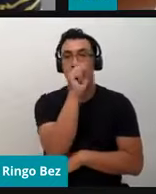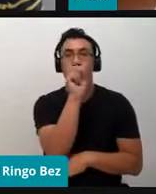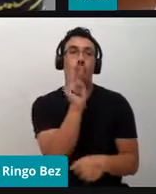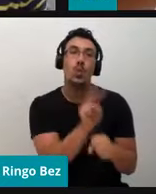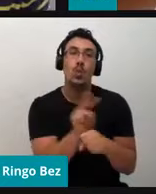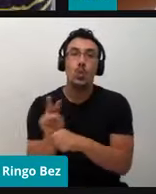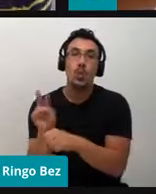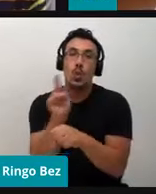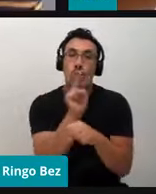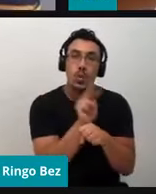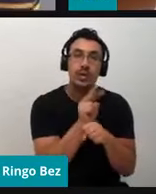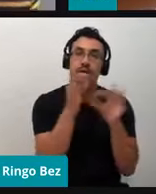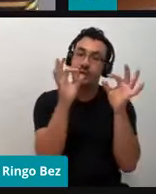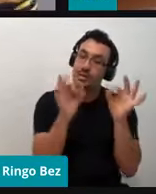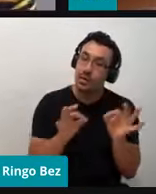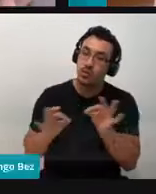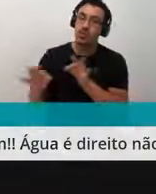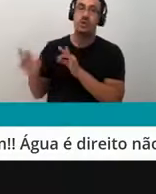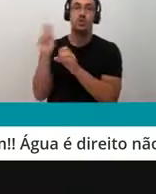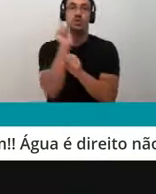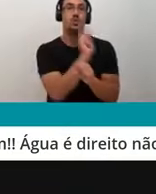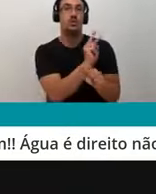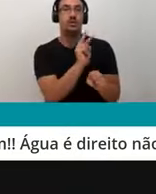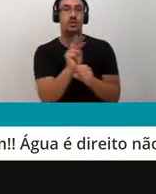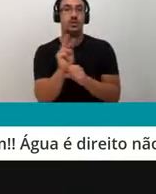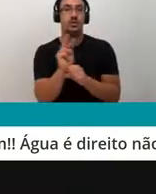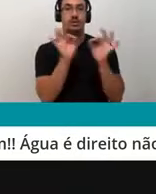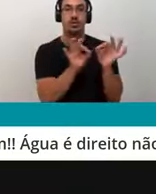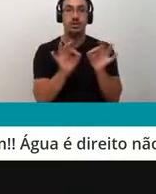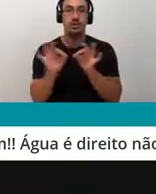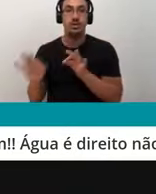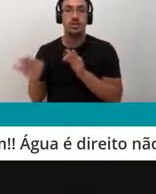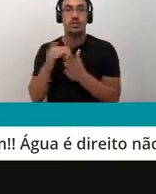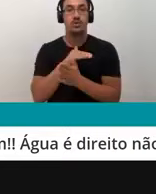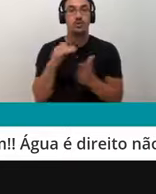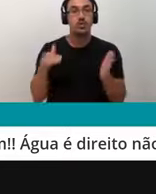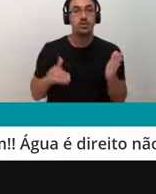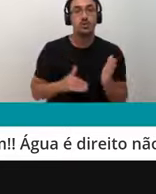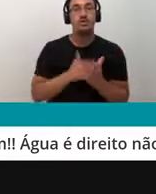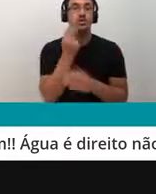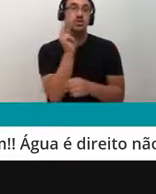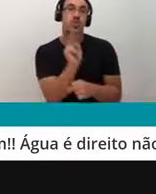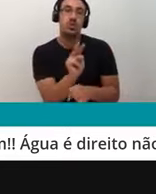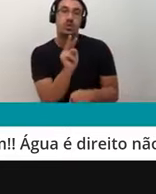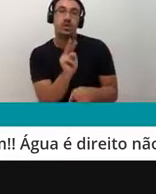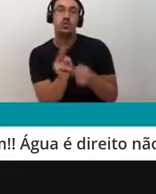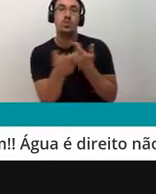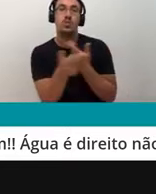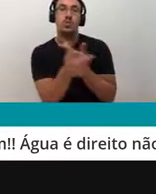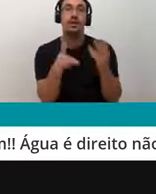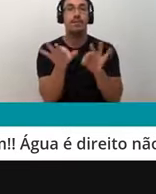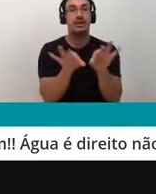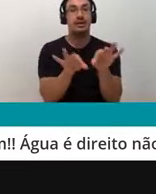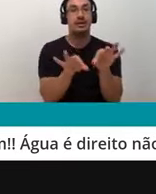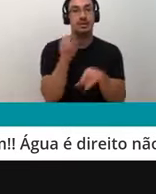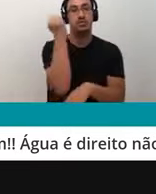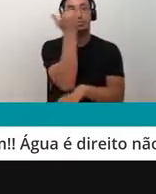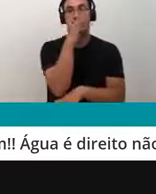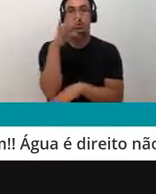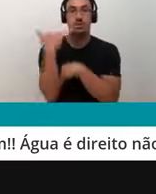cuidados com o seu devido cuidado, né? Ou seja, áreas, como você disse, né, o planejamento ambiental, áreas onde se deve